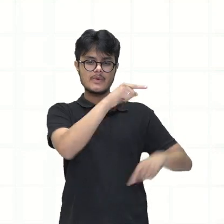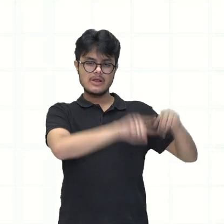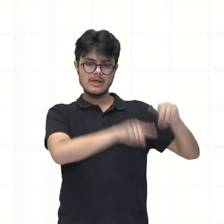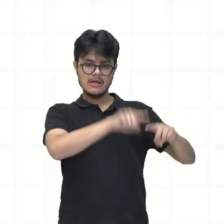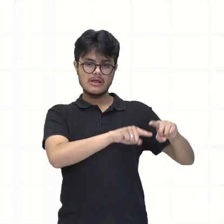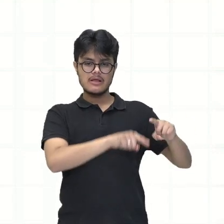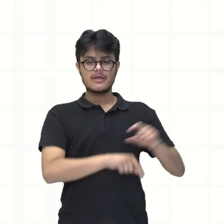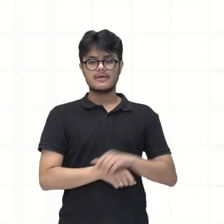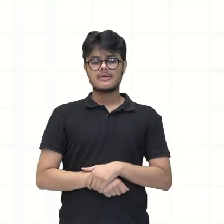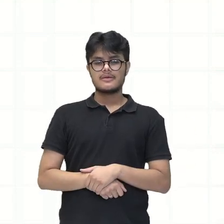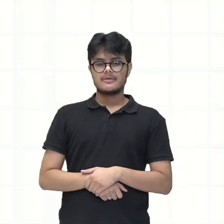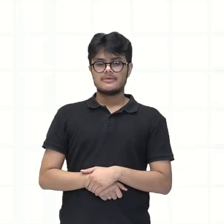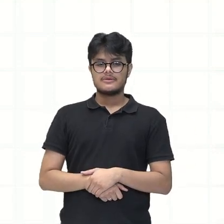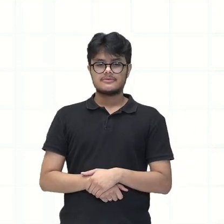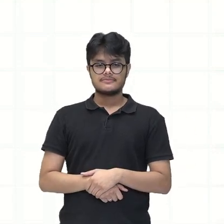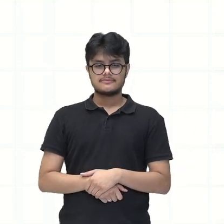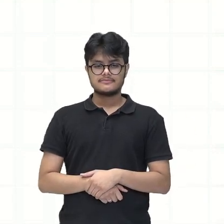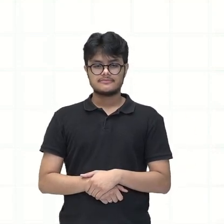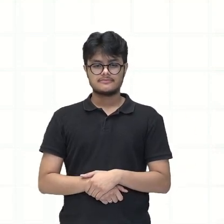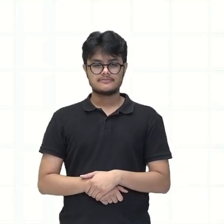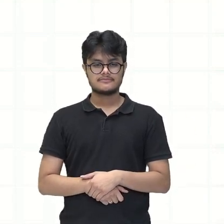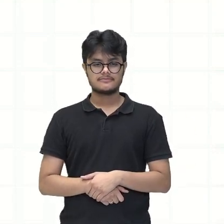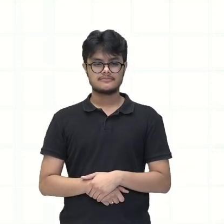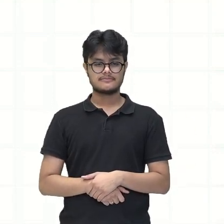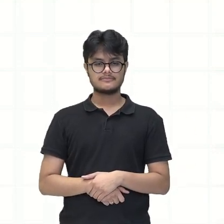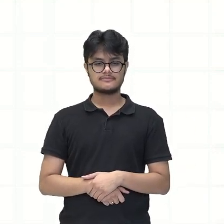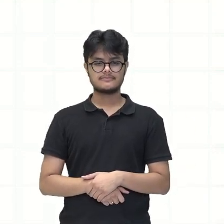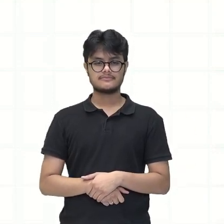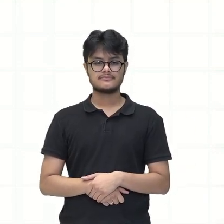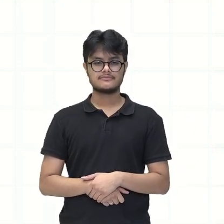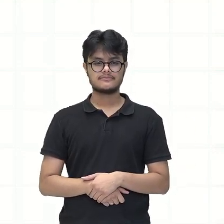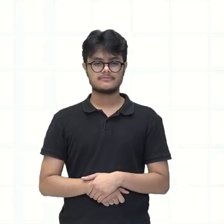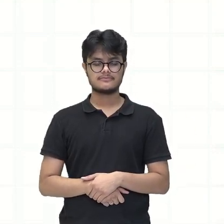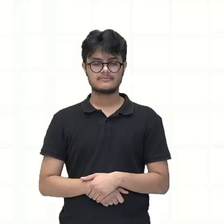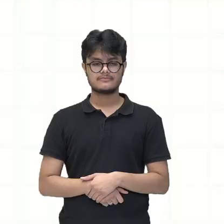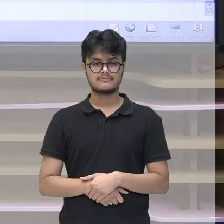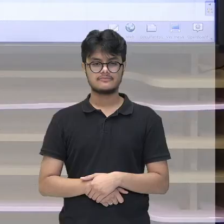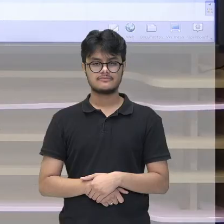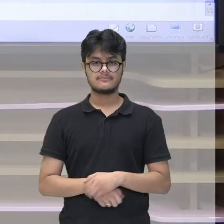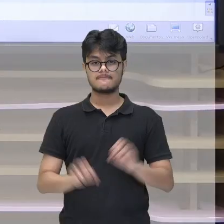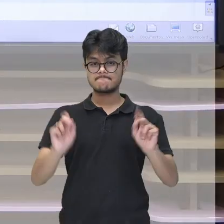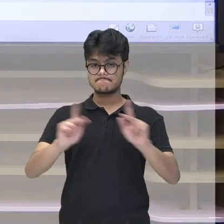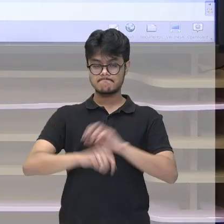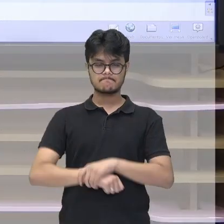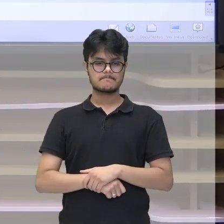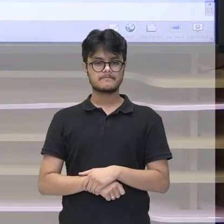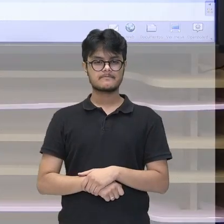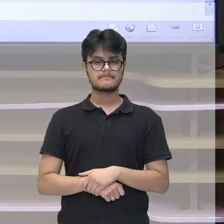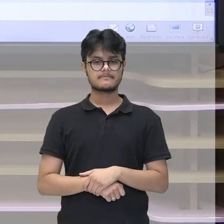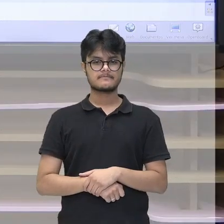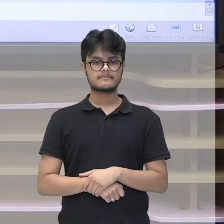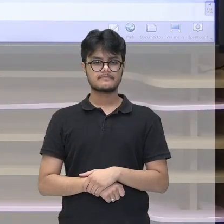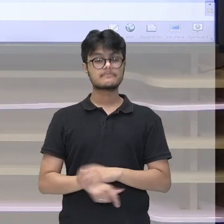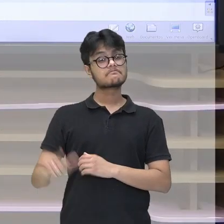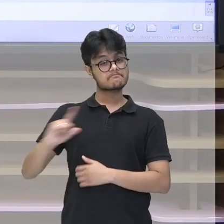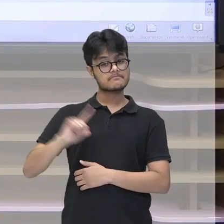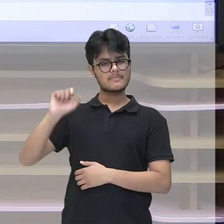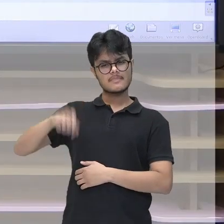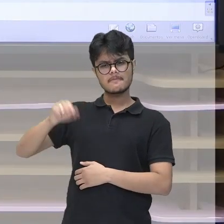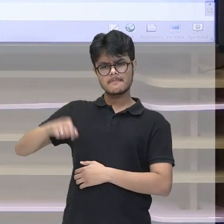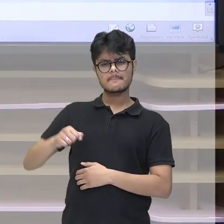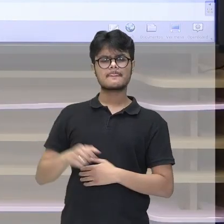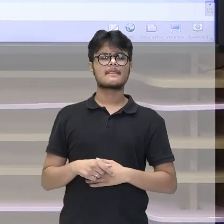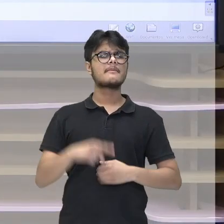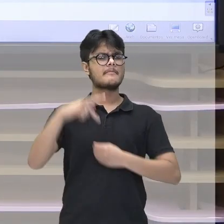produzidos a partir dos componentes retirados do petróleo bruto, certo? Então, nós temos aí a função principal